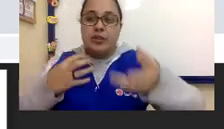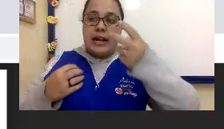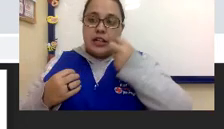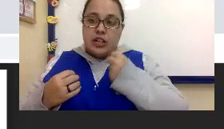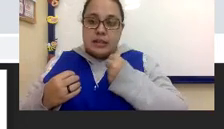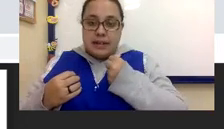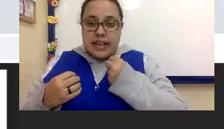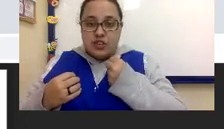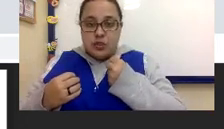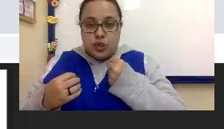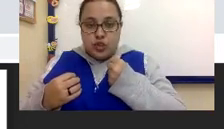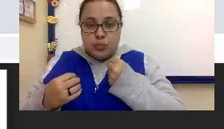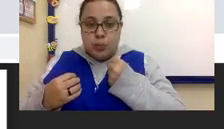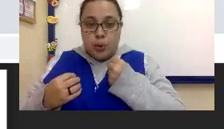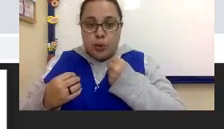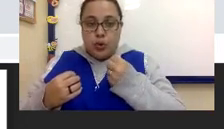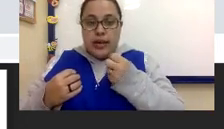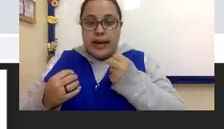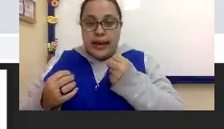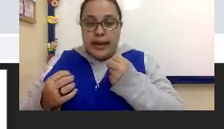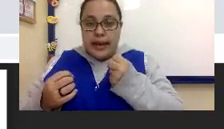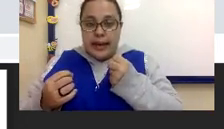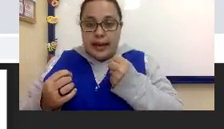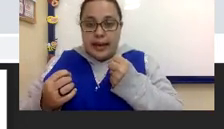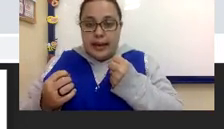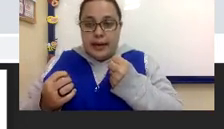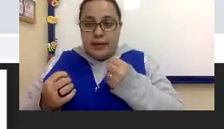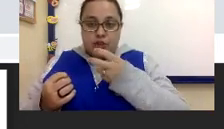vamos voltar lá na nossa passagem do nosso bolo